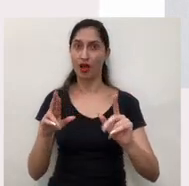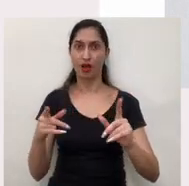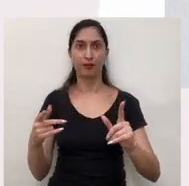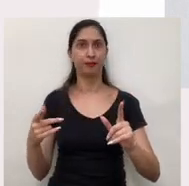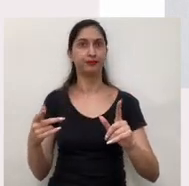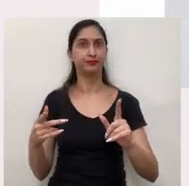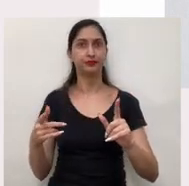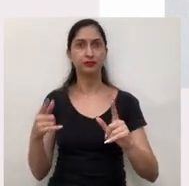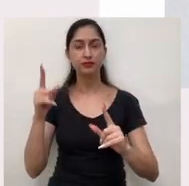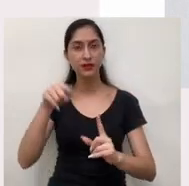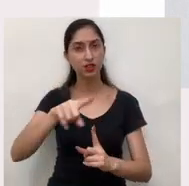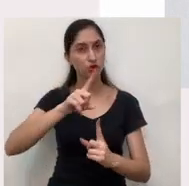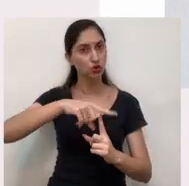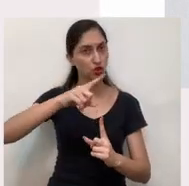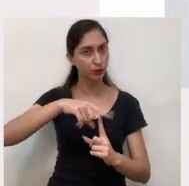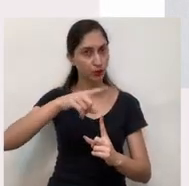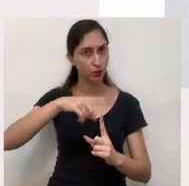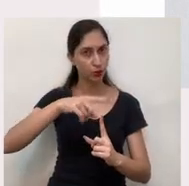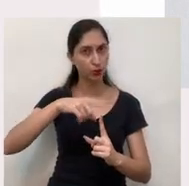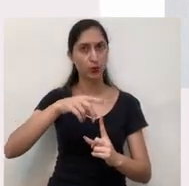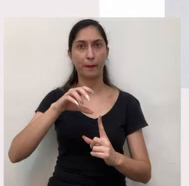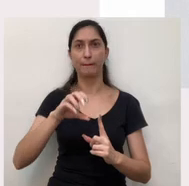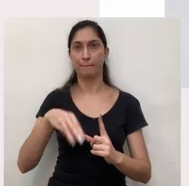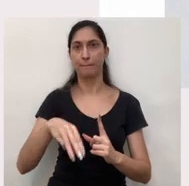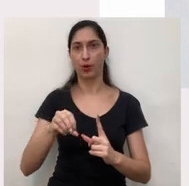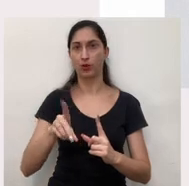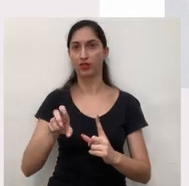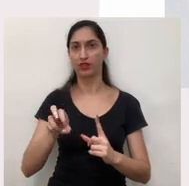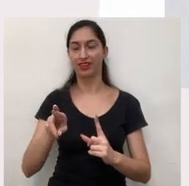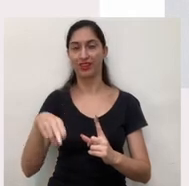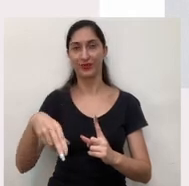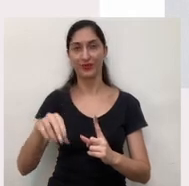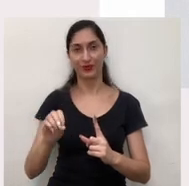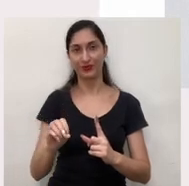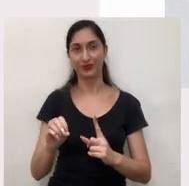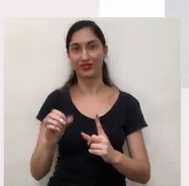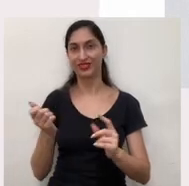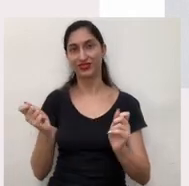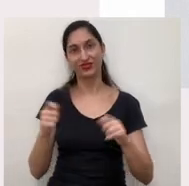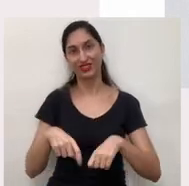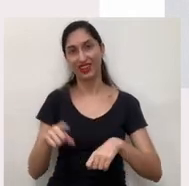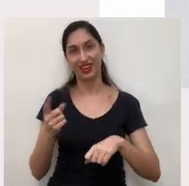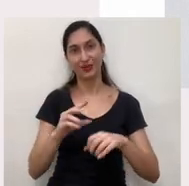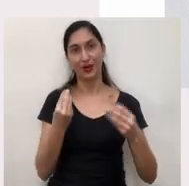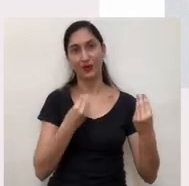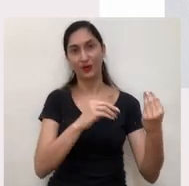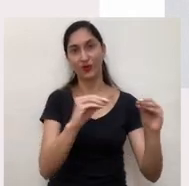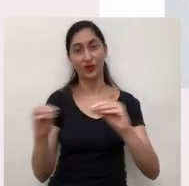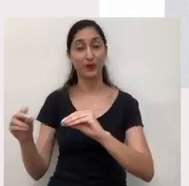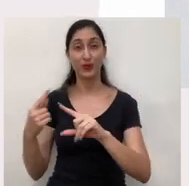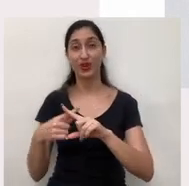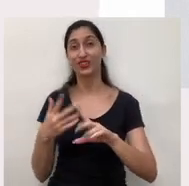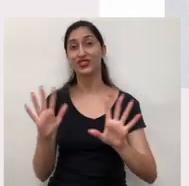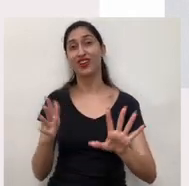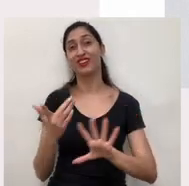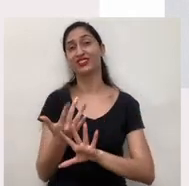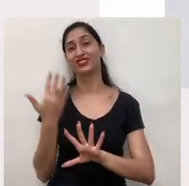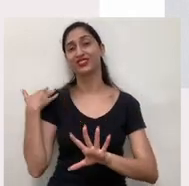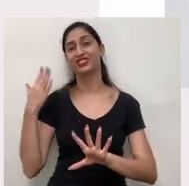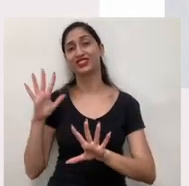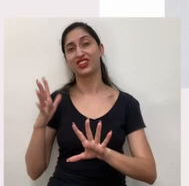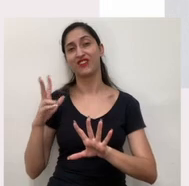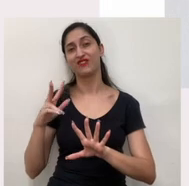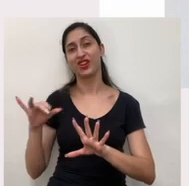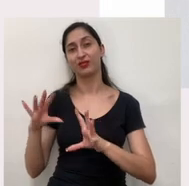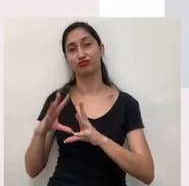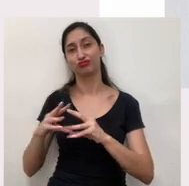assim, desse tipo de ornamento moderno, geométrico, que está aí na despedida, né,